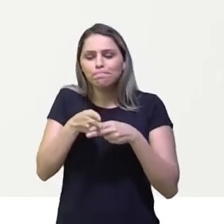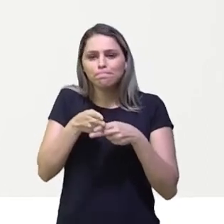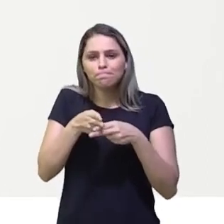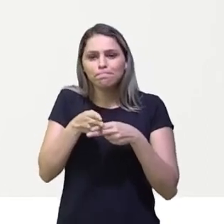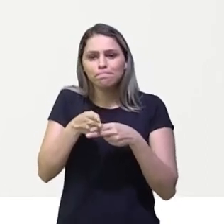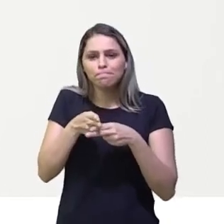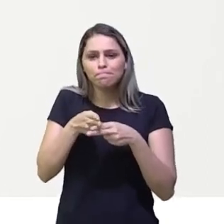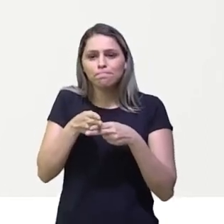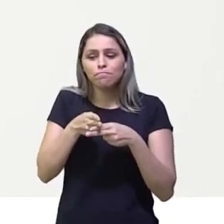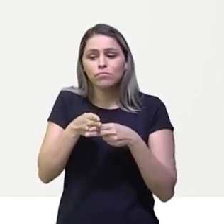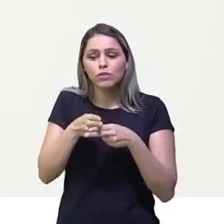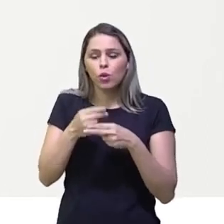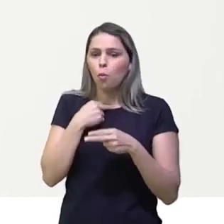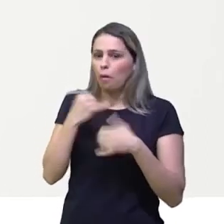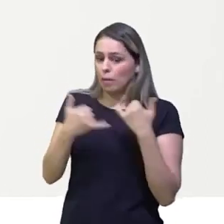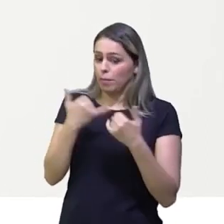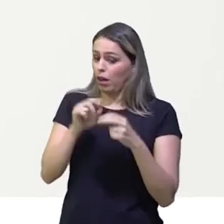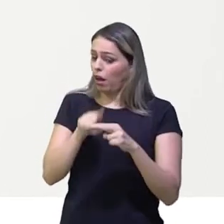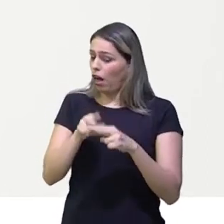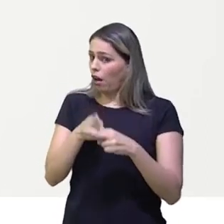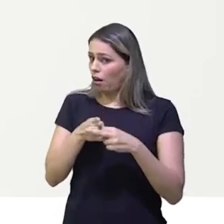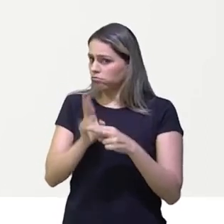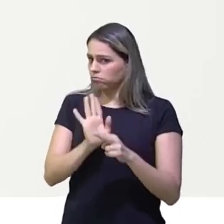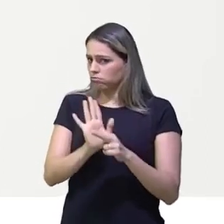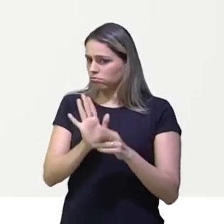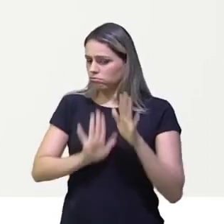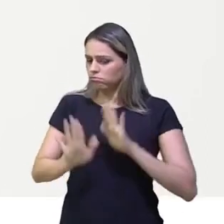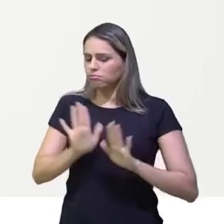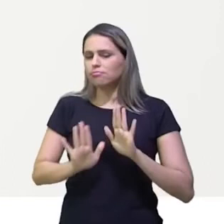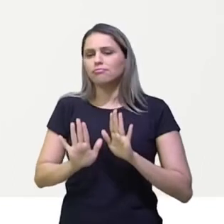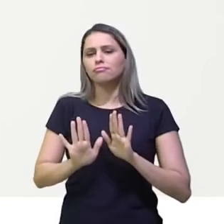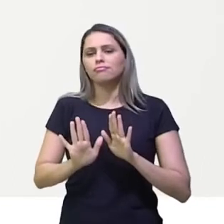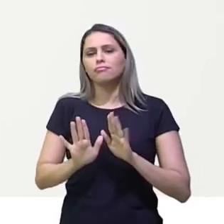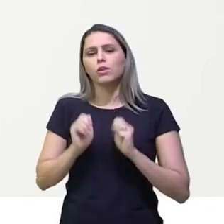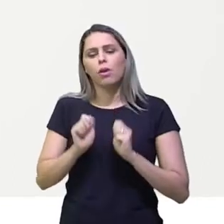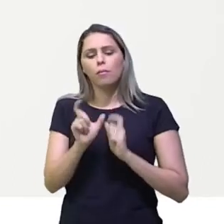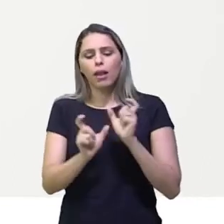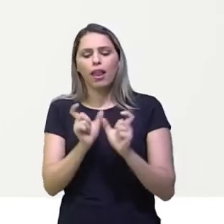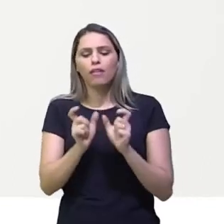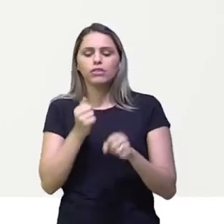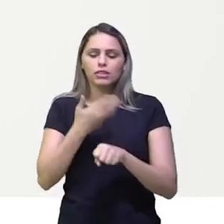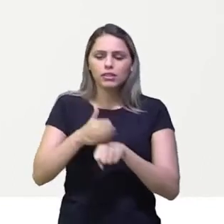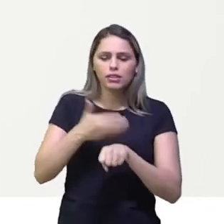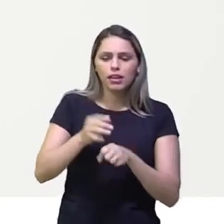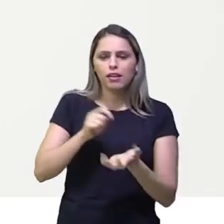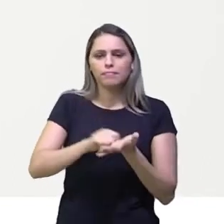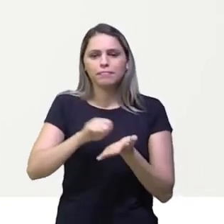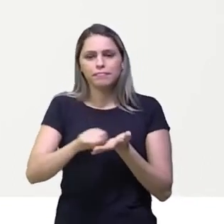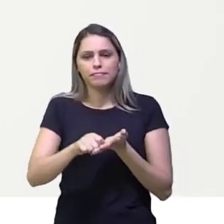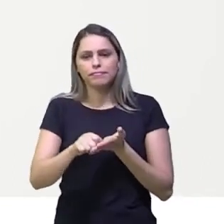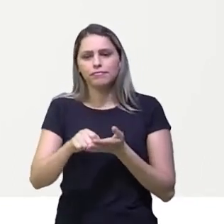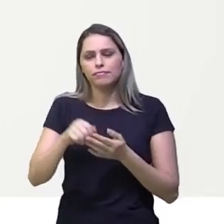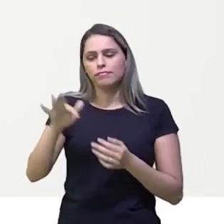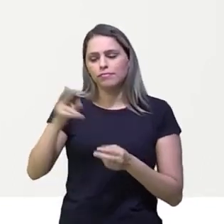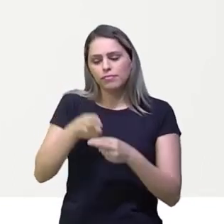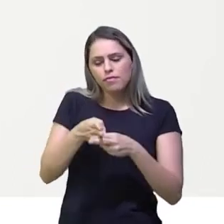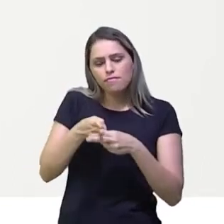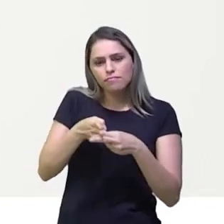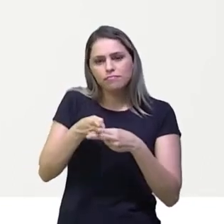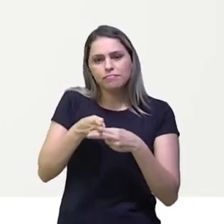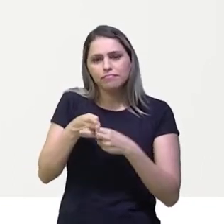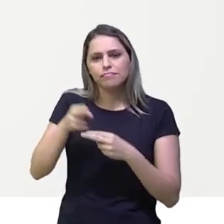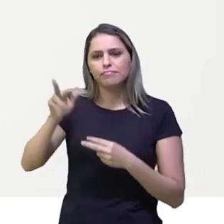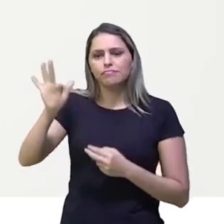Não brinquem com faca sem autorização da mamãe e do papai. Escrevam aí. Fa, fa, ca,